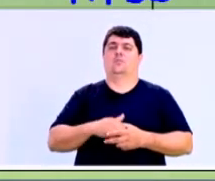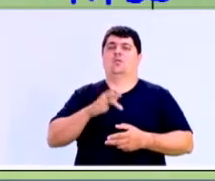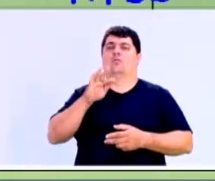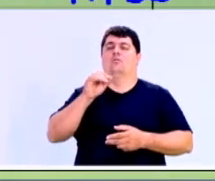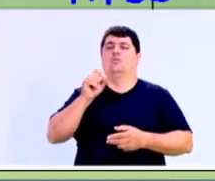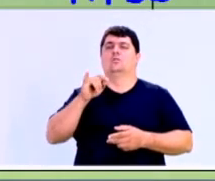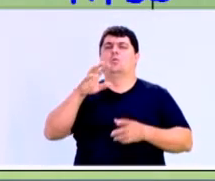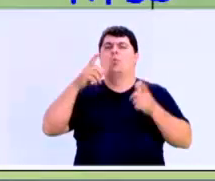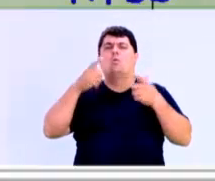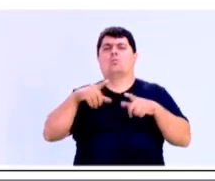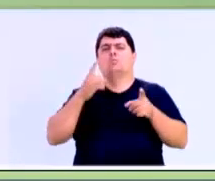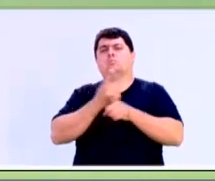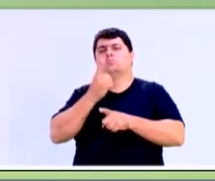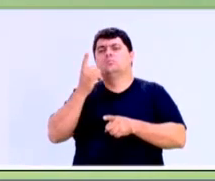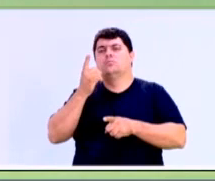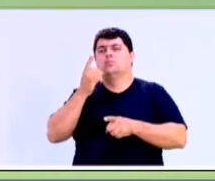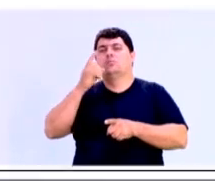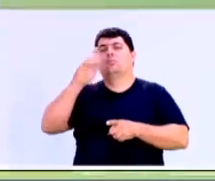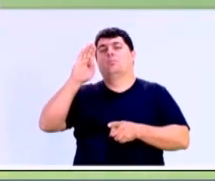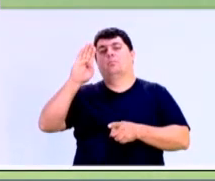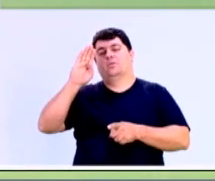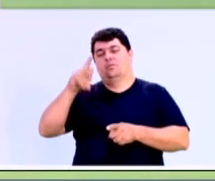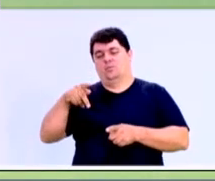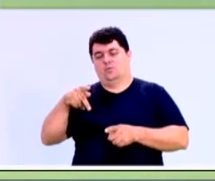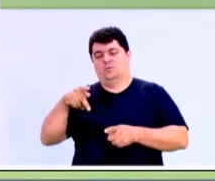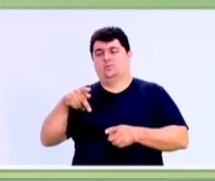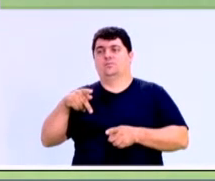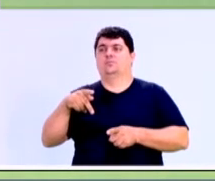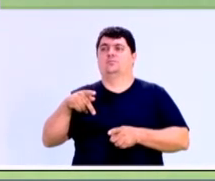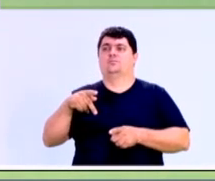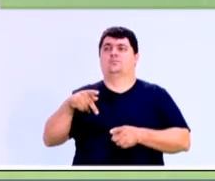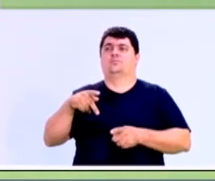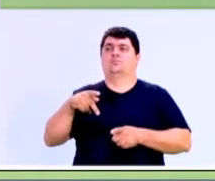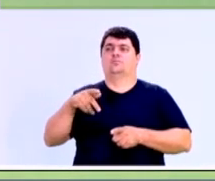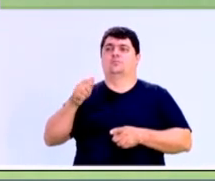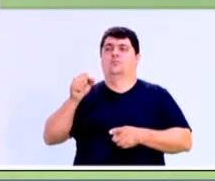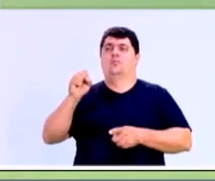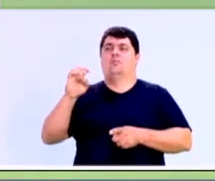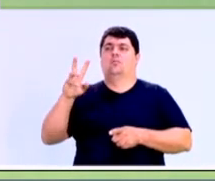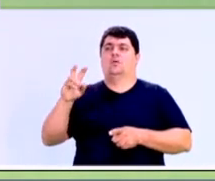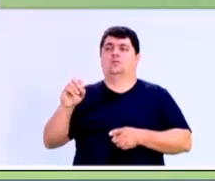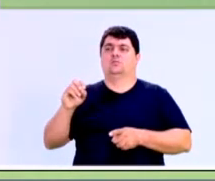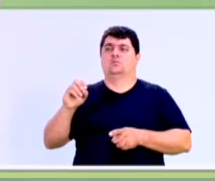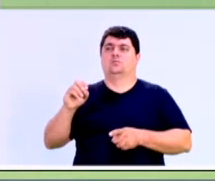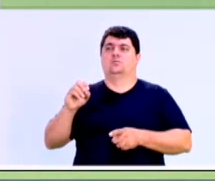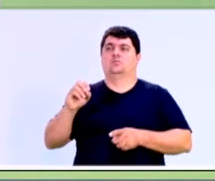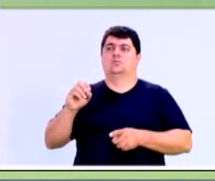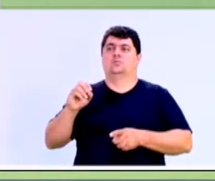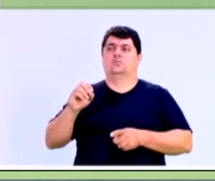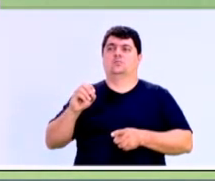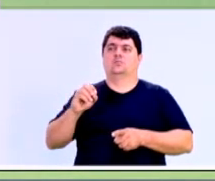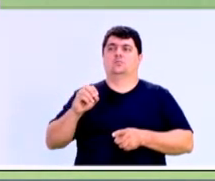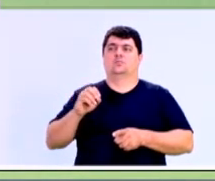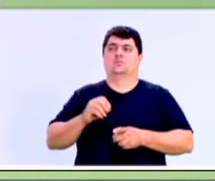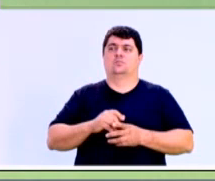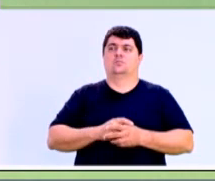Fornecedores. Onde que eu acho fornecedores? Balanço patrimonial passivo. Ó. Fornecedores nacional.